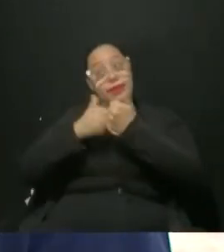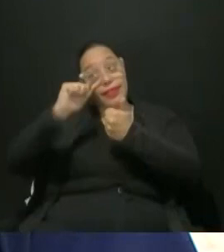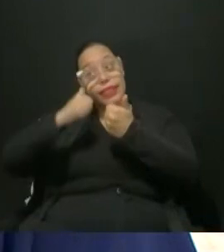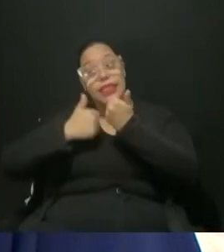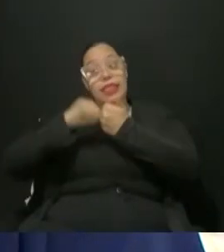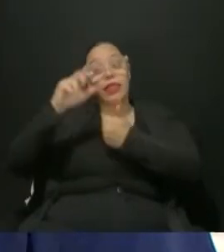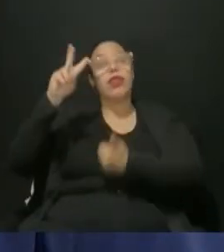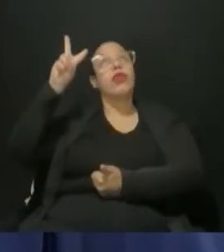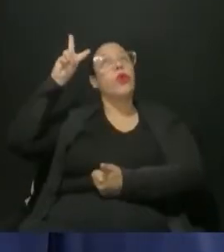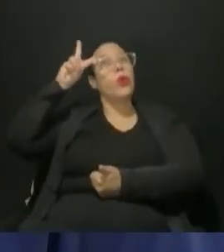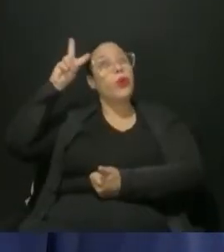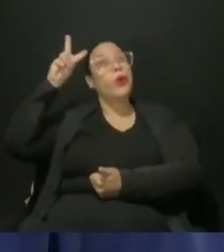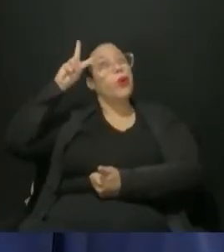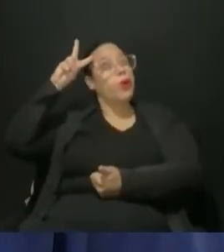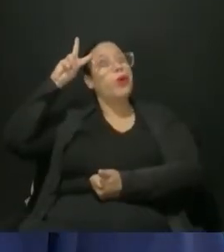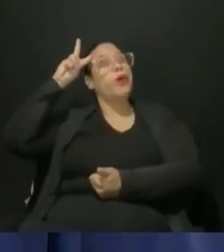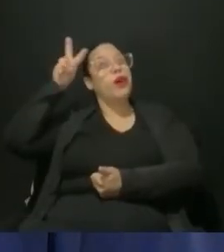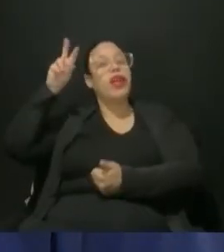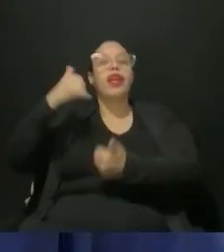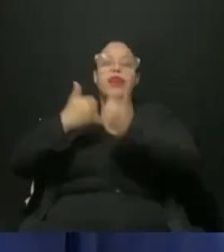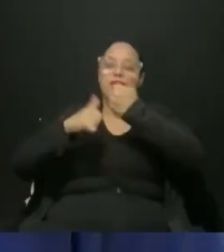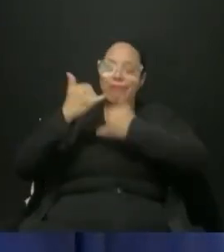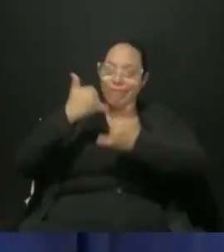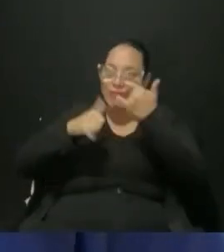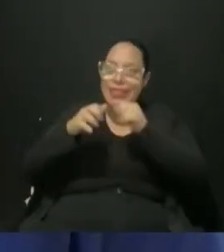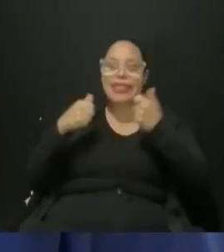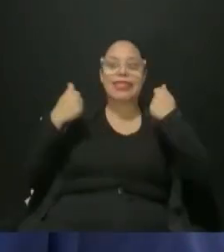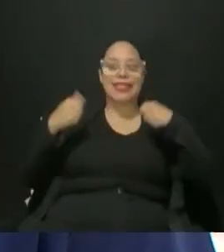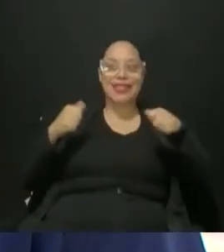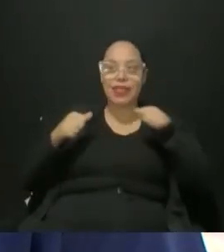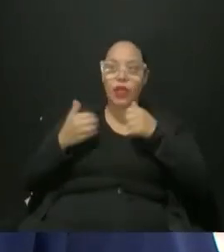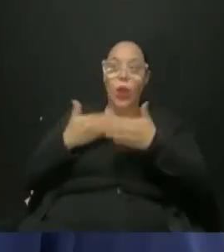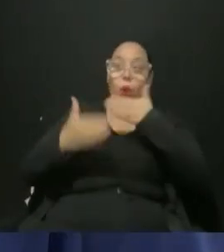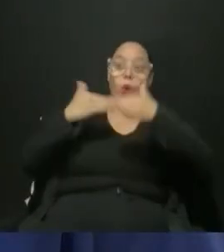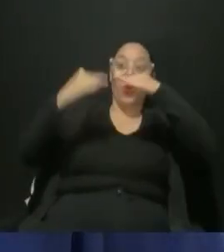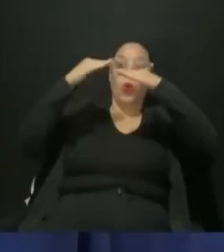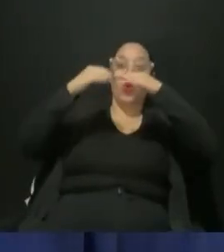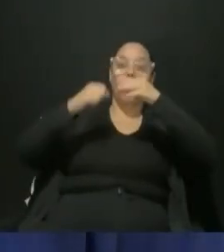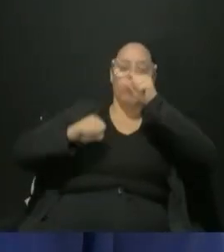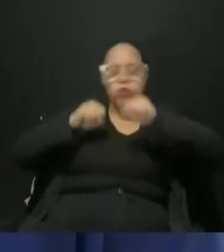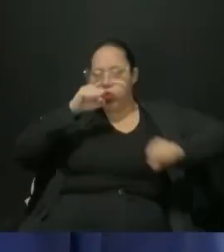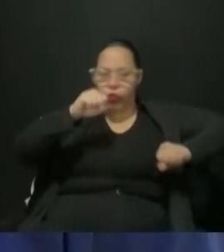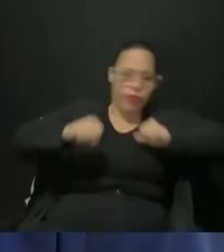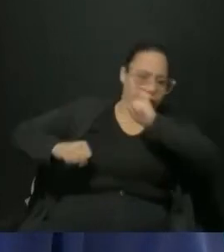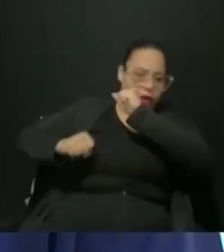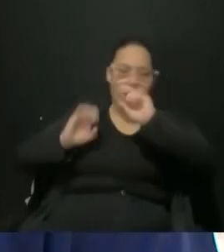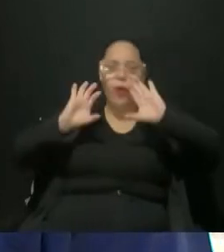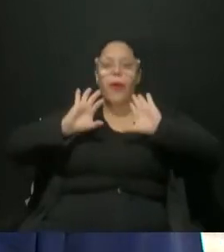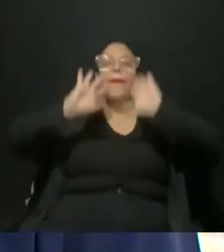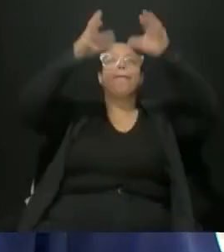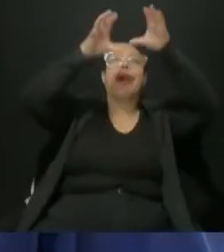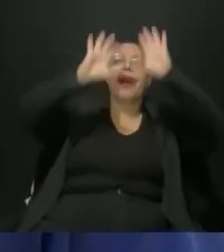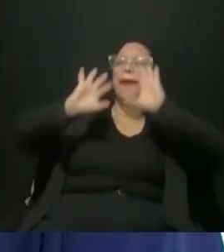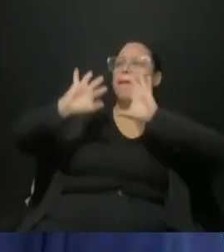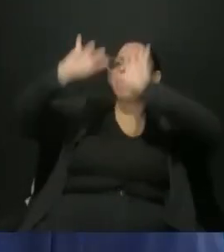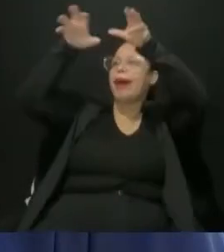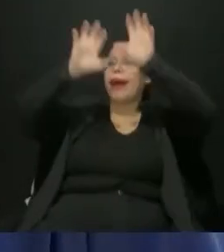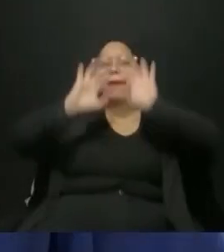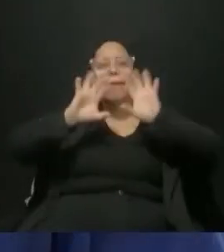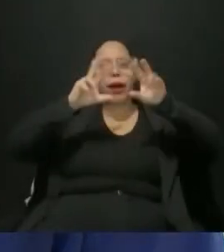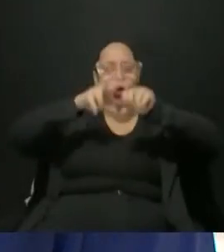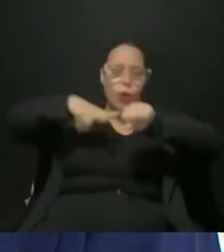traz a criança pro Esporte a gente tem que lembrar sempre que a criança Ela tem que brincar então a gente tenta sempre desenvolver a corrida os